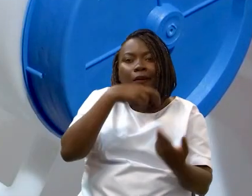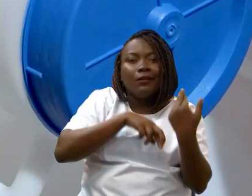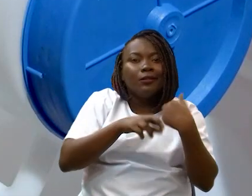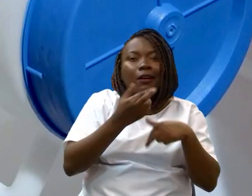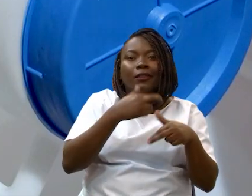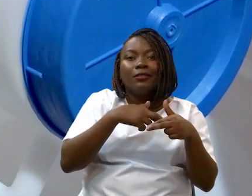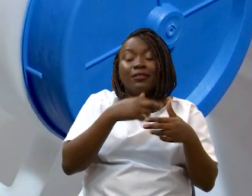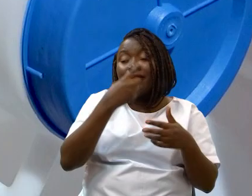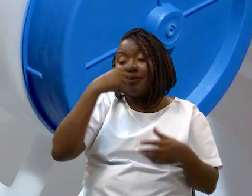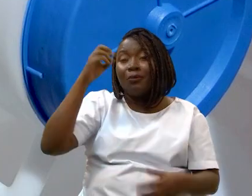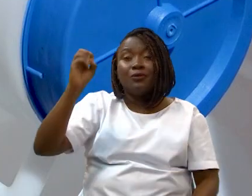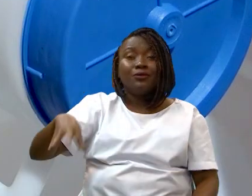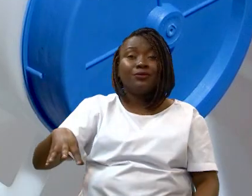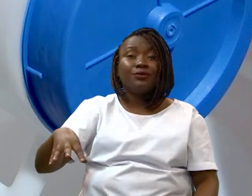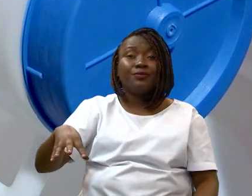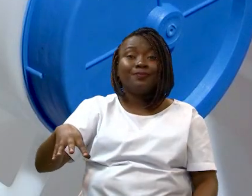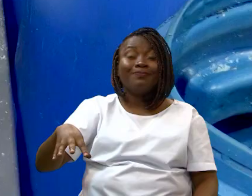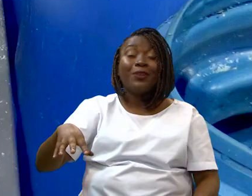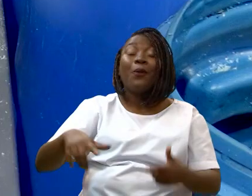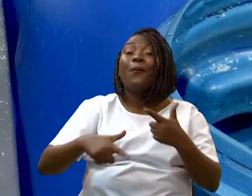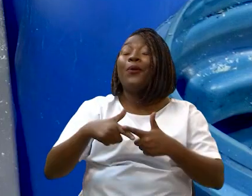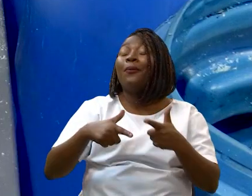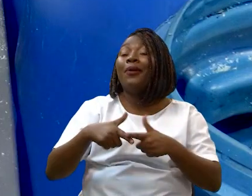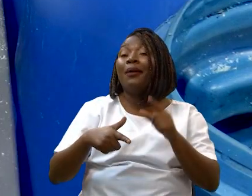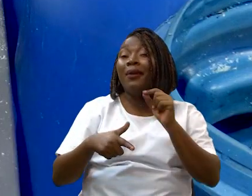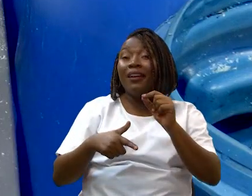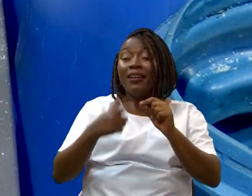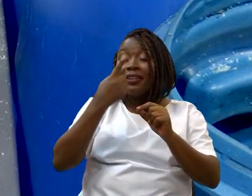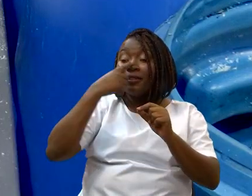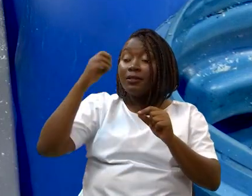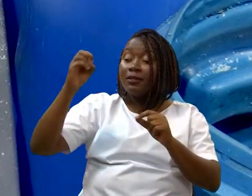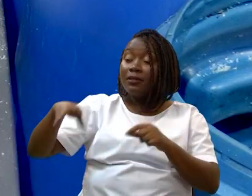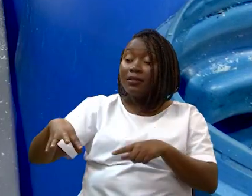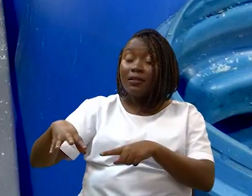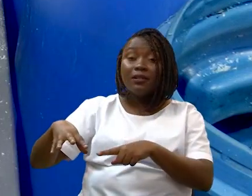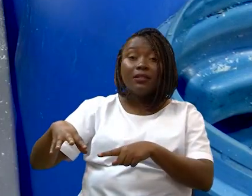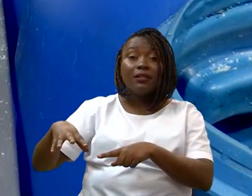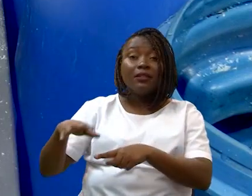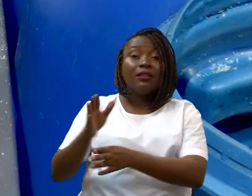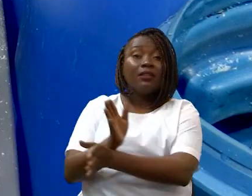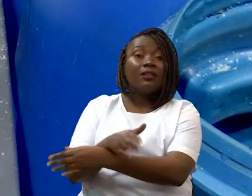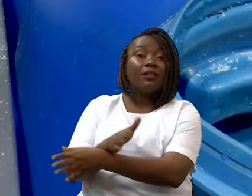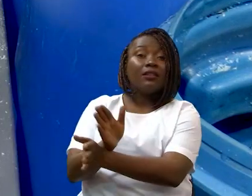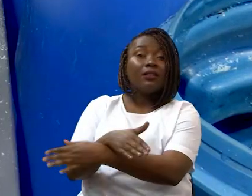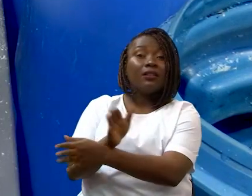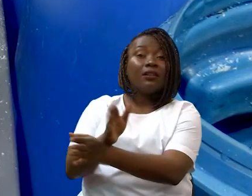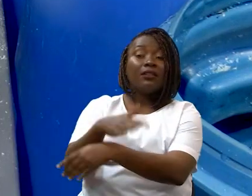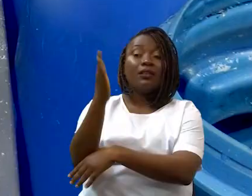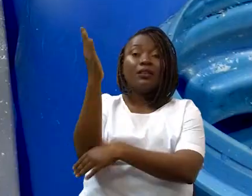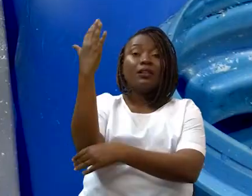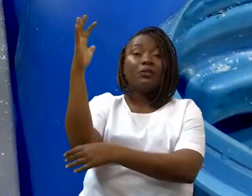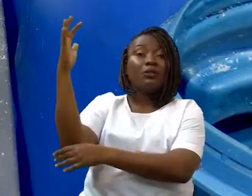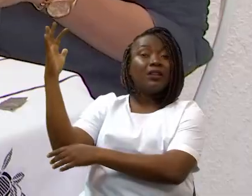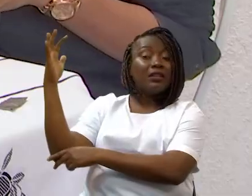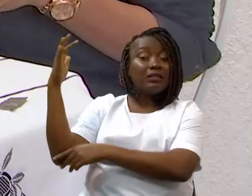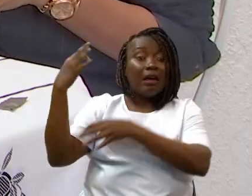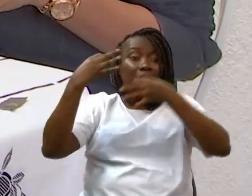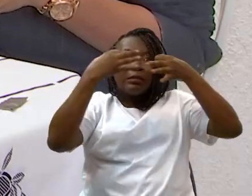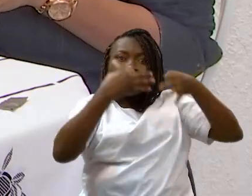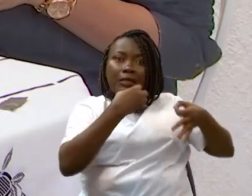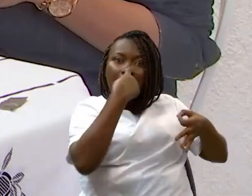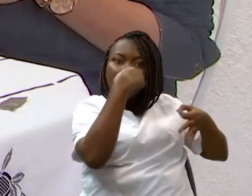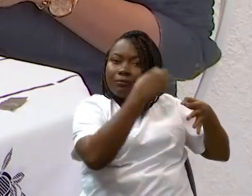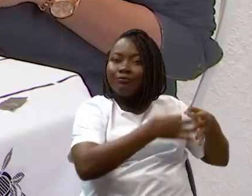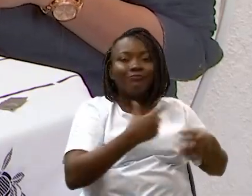ele vai para o lixo. O problema é ele ir para o lixo e ficar solto na natureza, não ir para o lixo adequado. Uma vez que